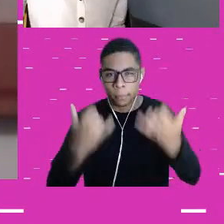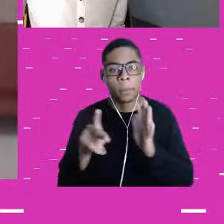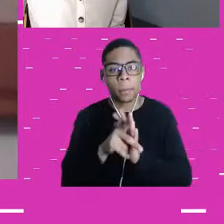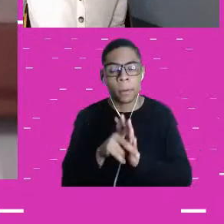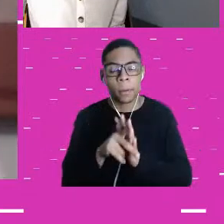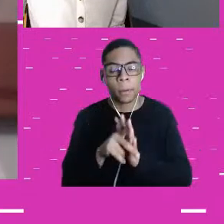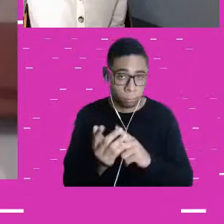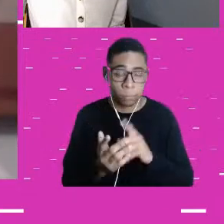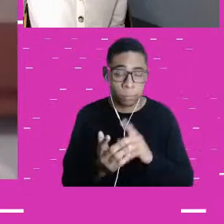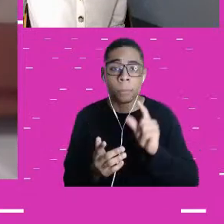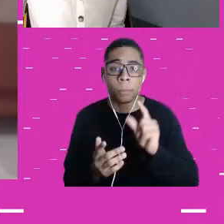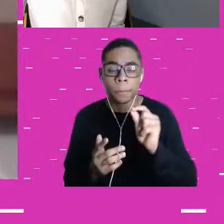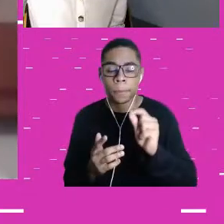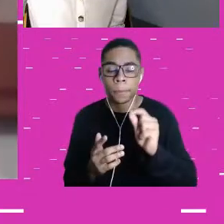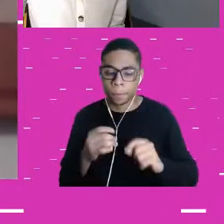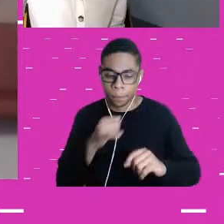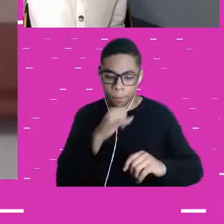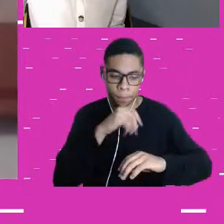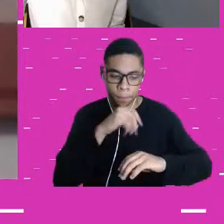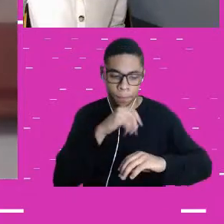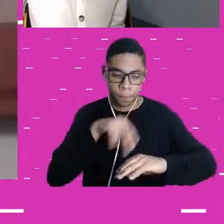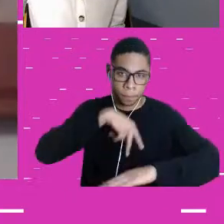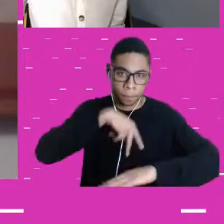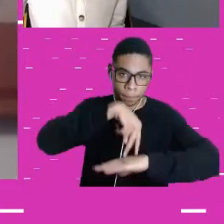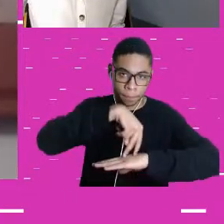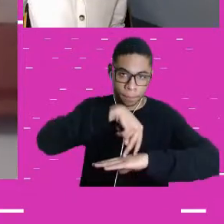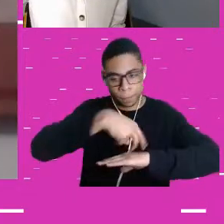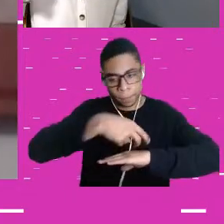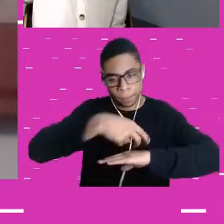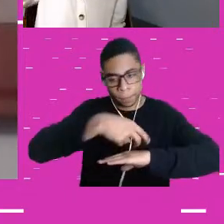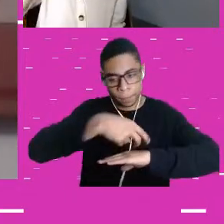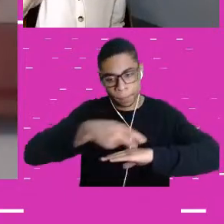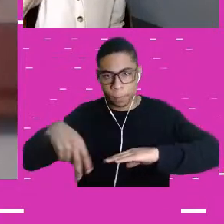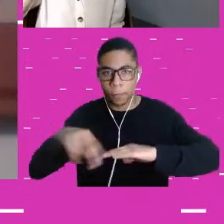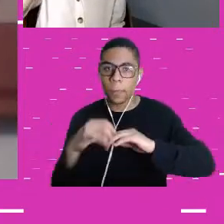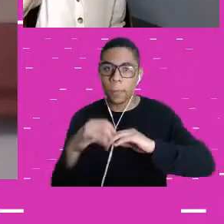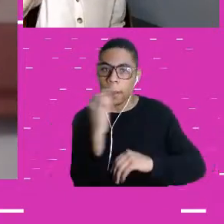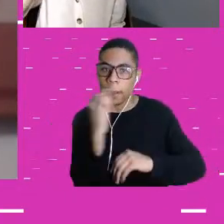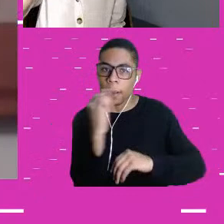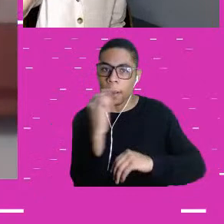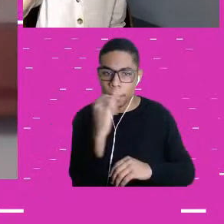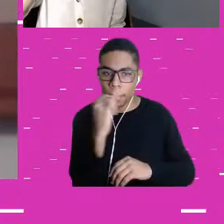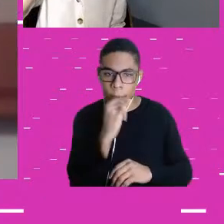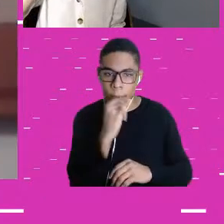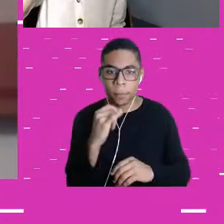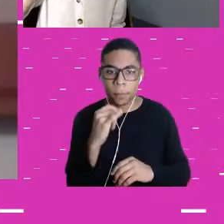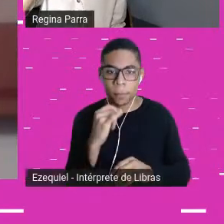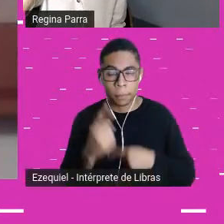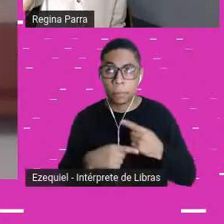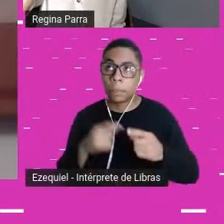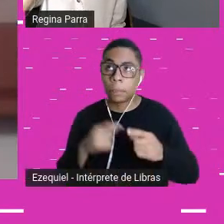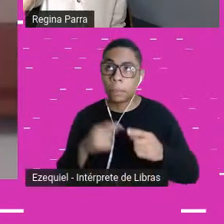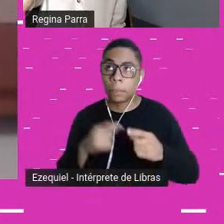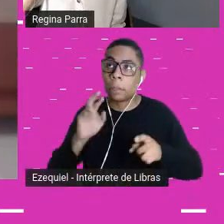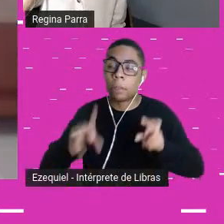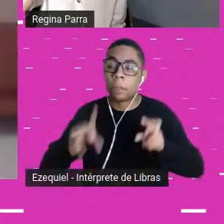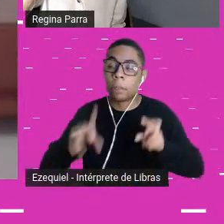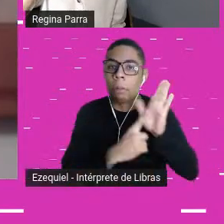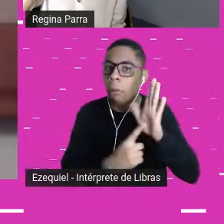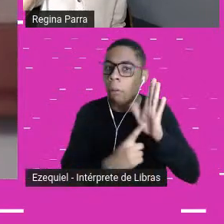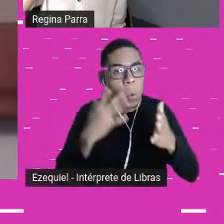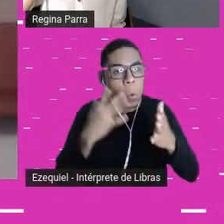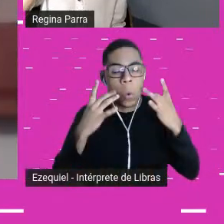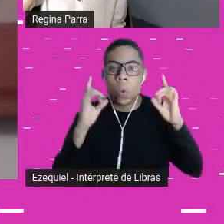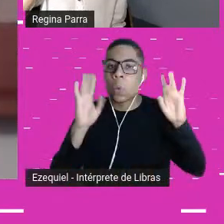italiano. Depois, né, de tantos espetáculos dirigidos por ele serem encenados ali no Anchieta, né,